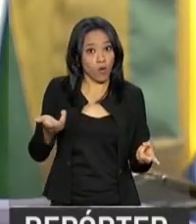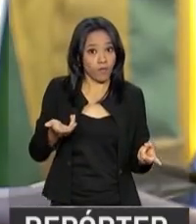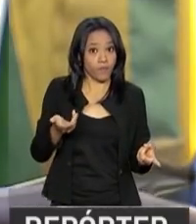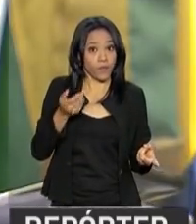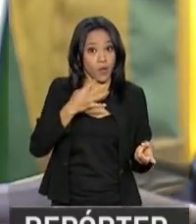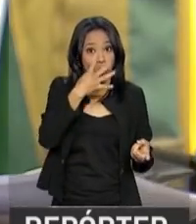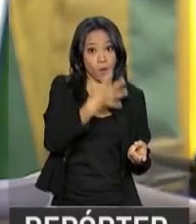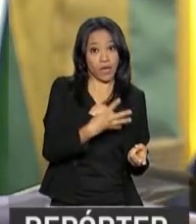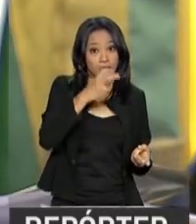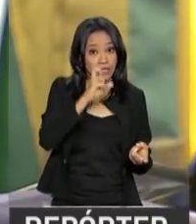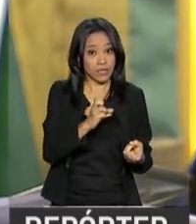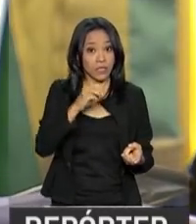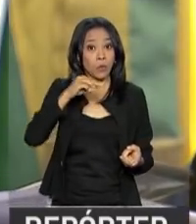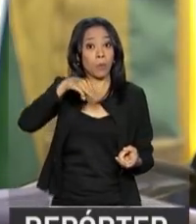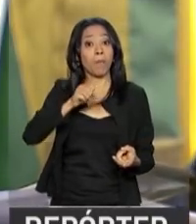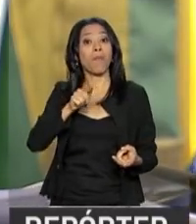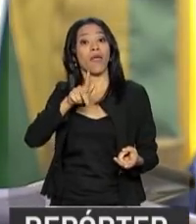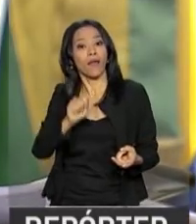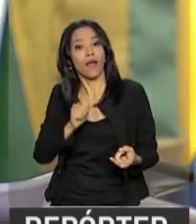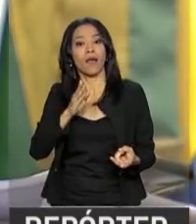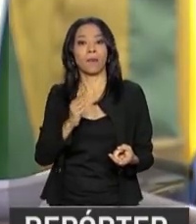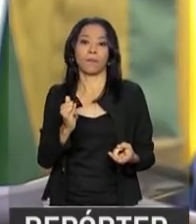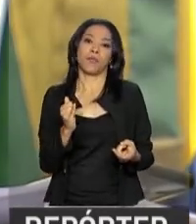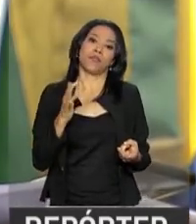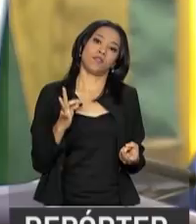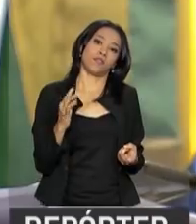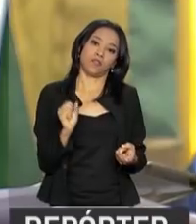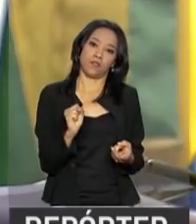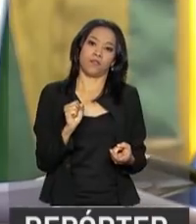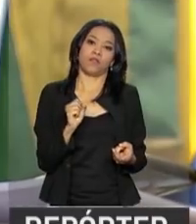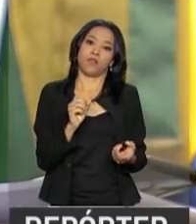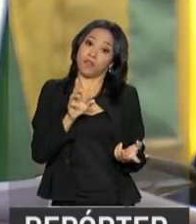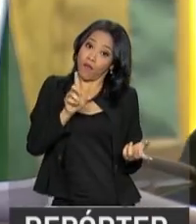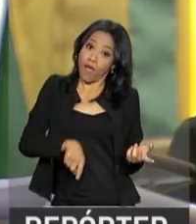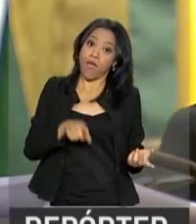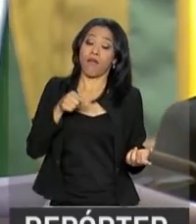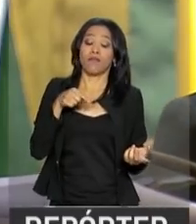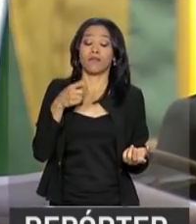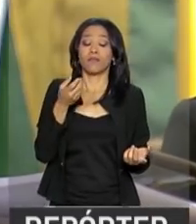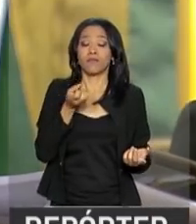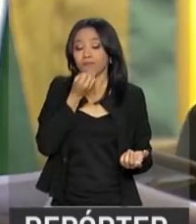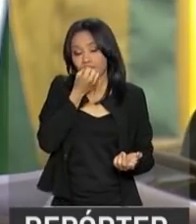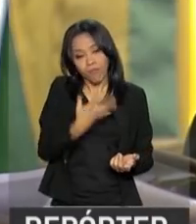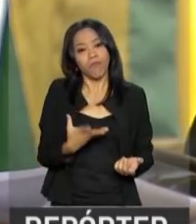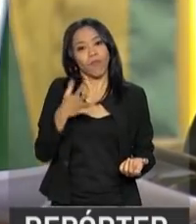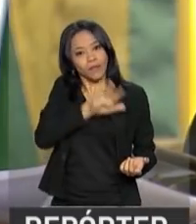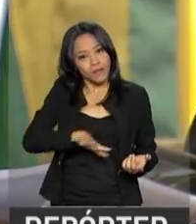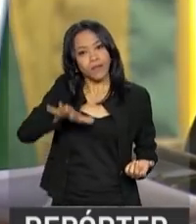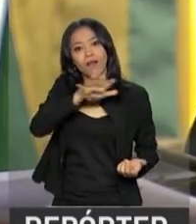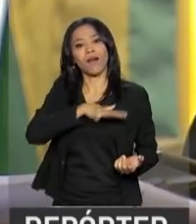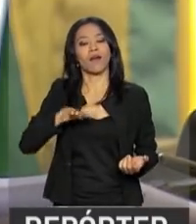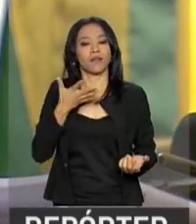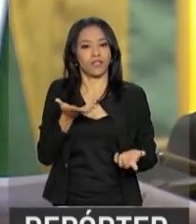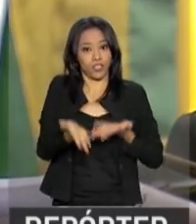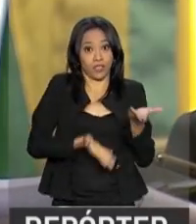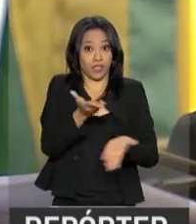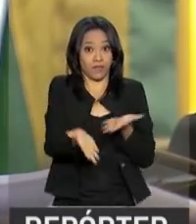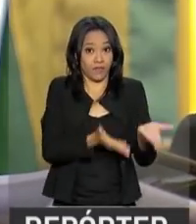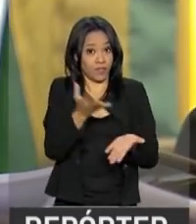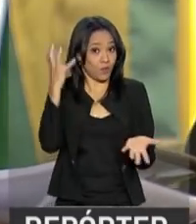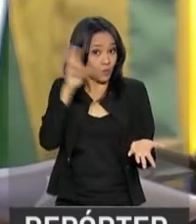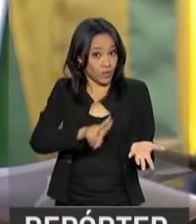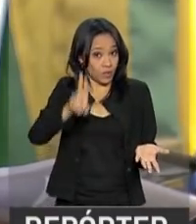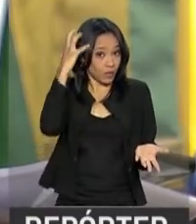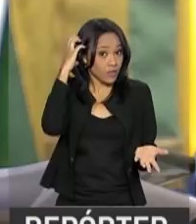mínimo 45 megabits por segundo ou mais que isso não é uma vantagem não só para o serviço de radiodifusão com a televisão